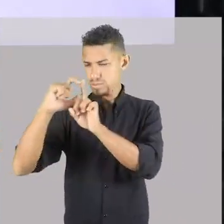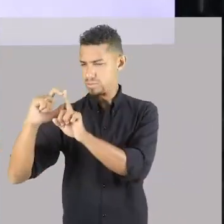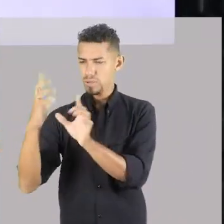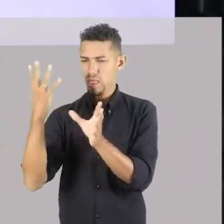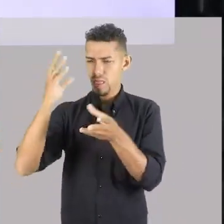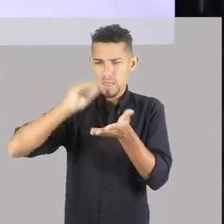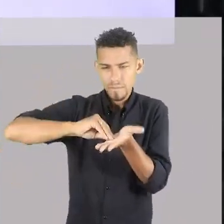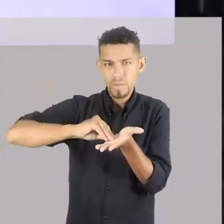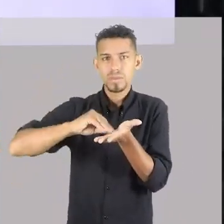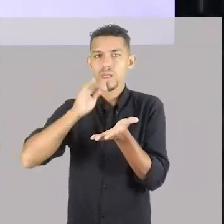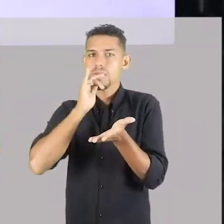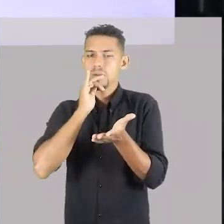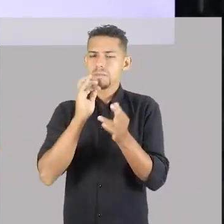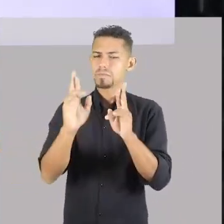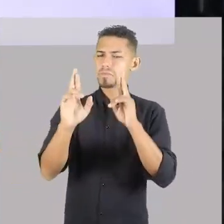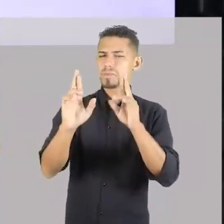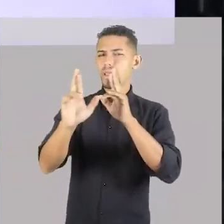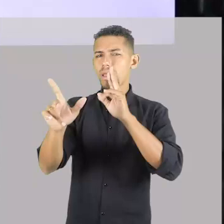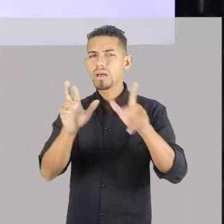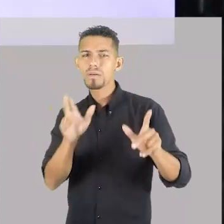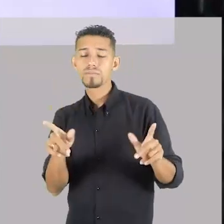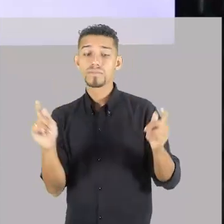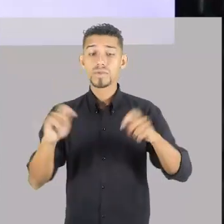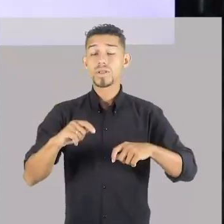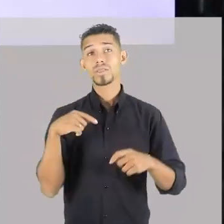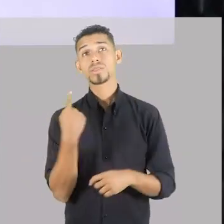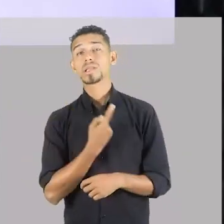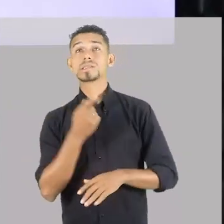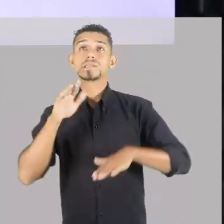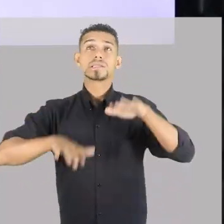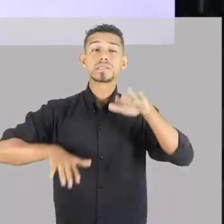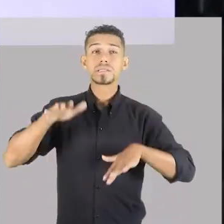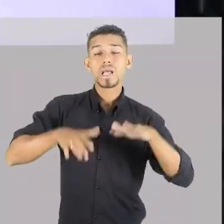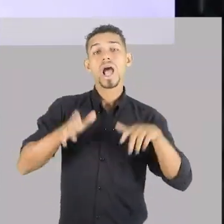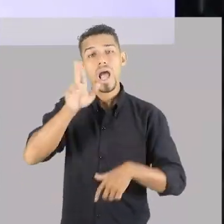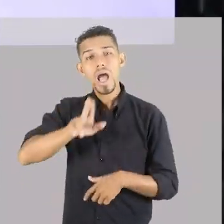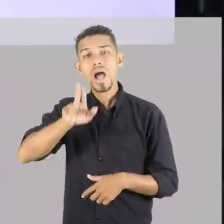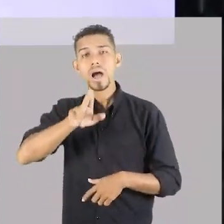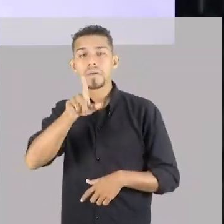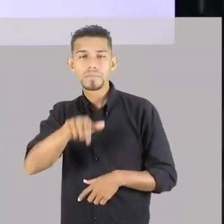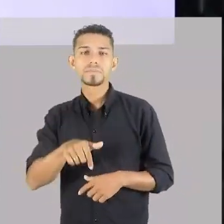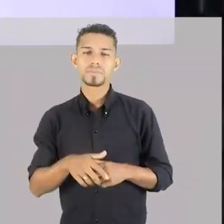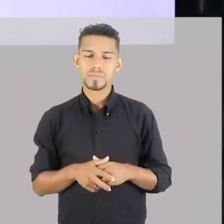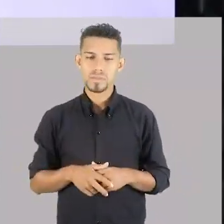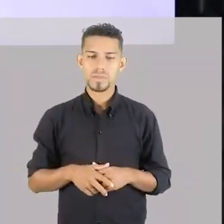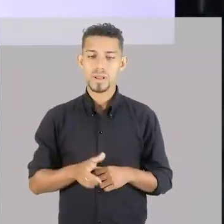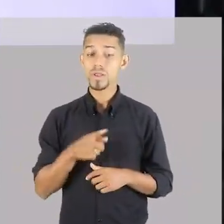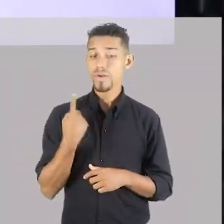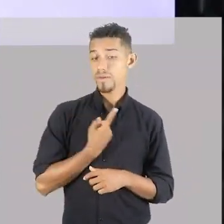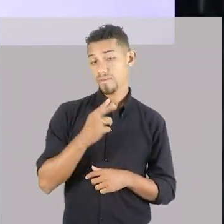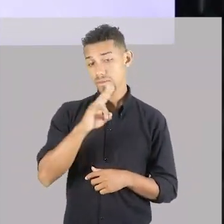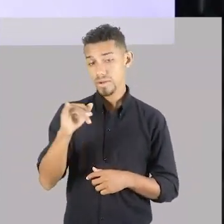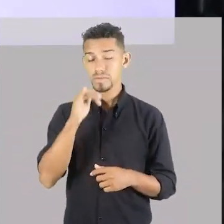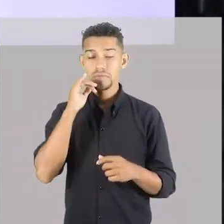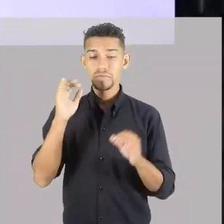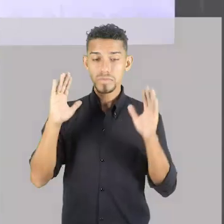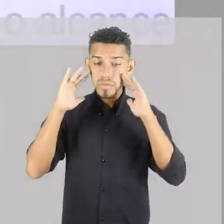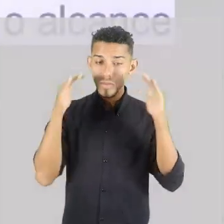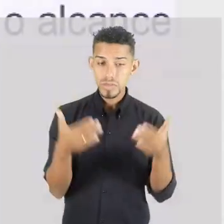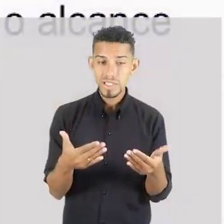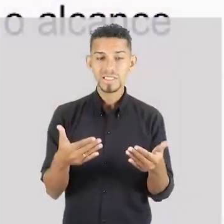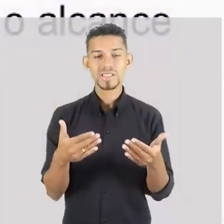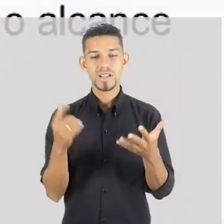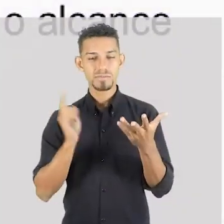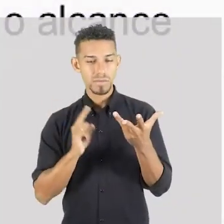de uma perspectiva diferente daquela que normalmente ela é utilizada. E aí nós vamos trabalhar como um